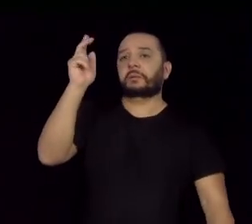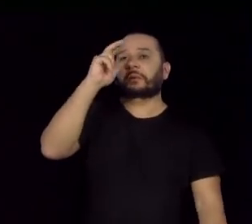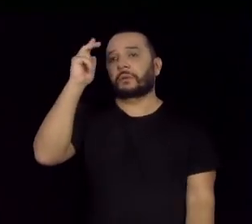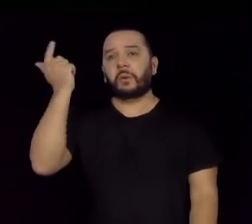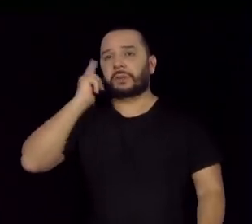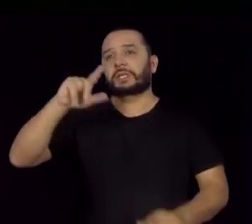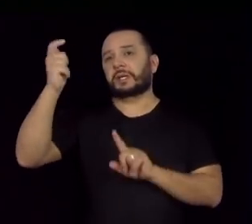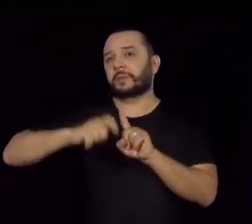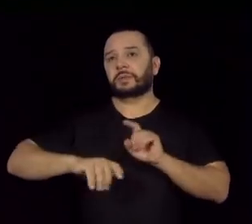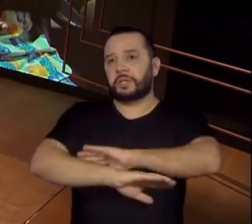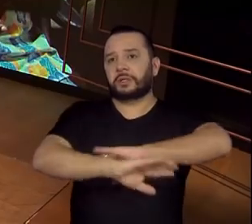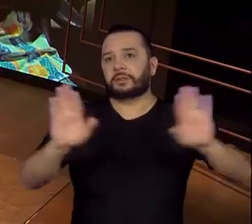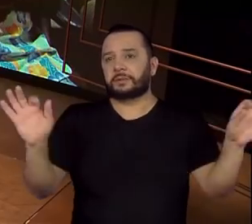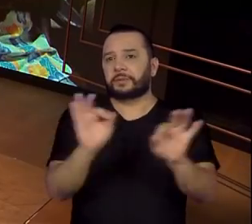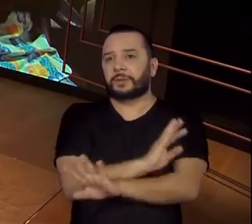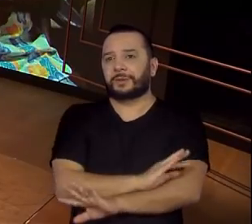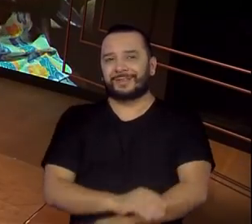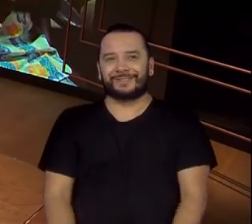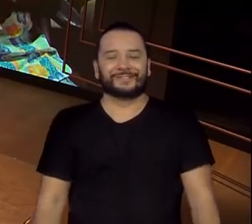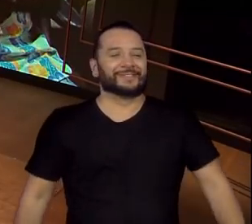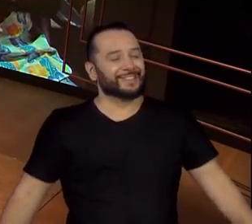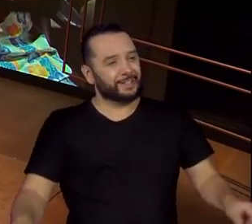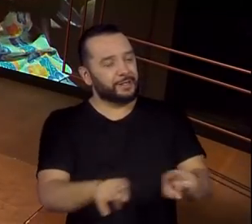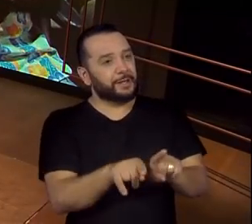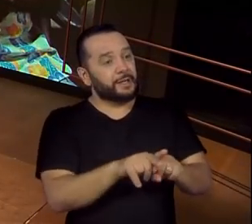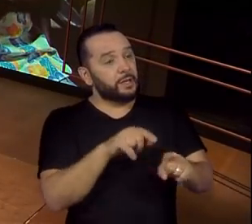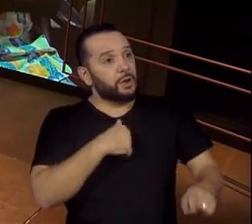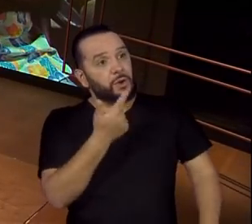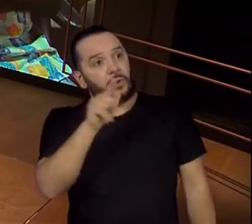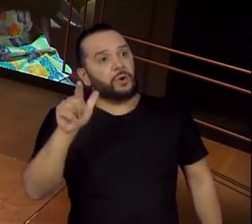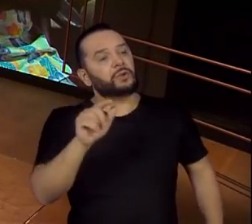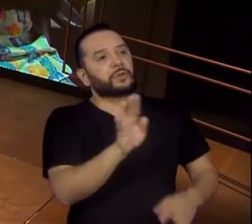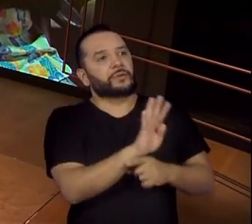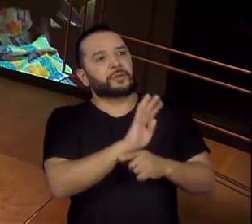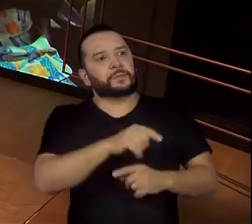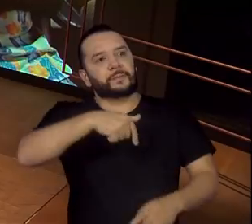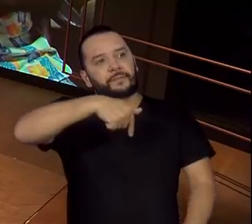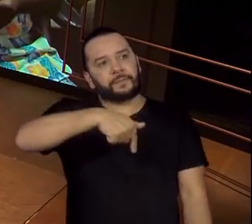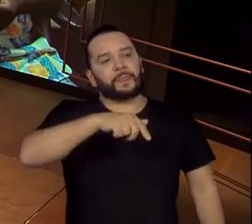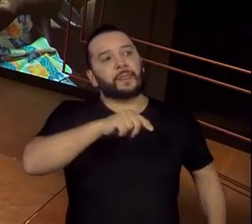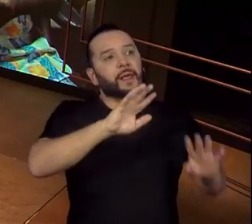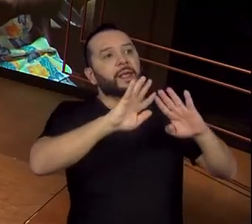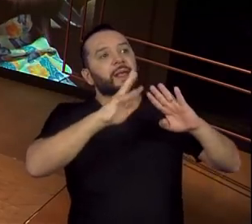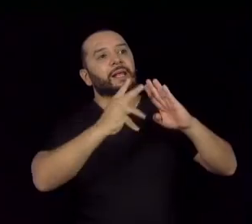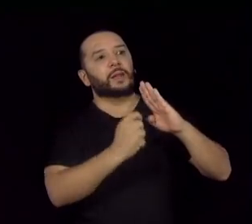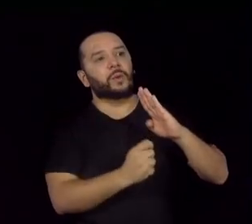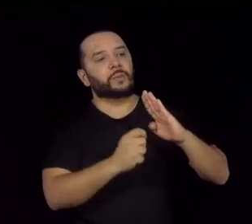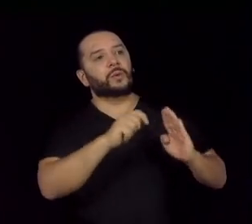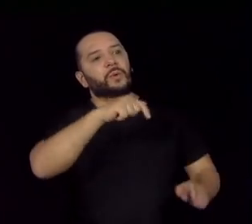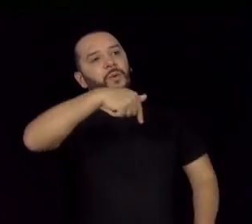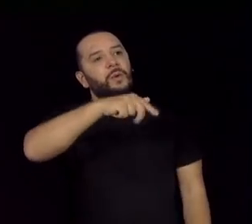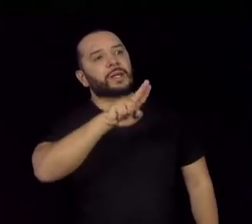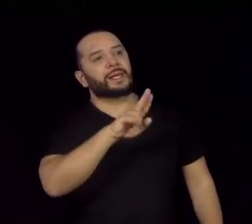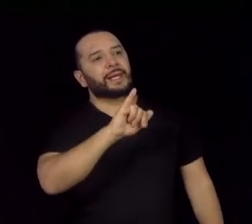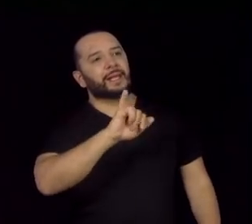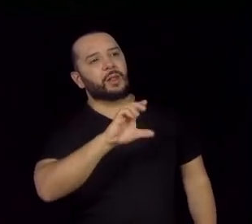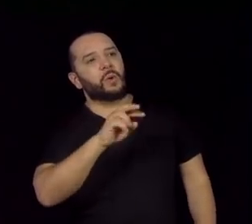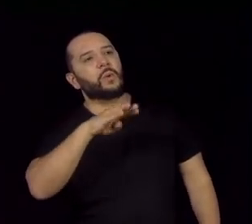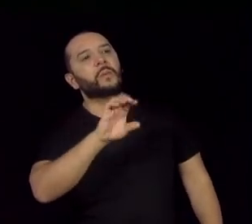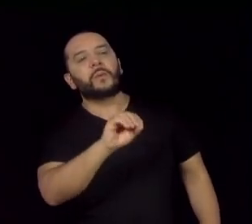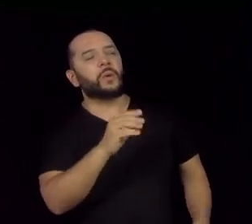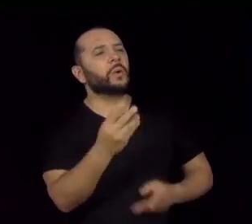você surge no filme Quilombo, do Cacá Diegues, que é sobre a saga do Quilombo de Palmares. Como é que foi que você se